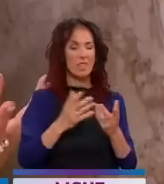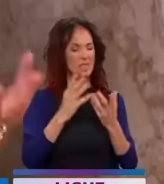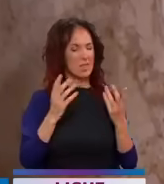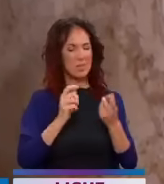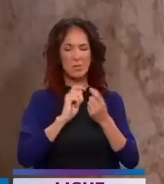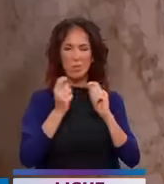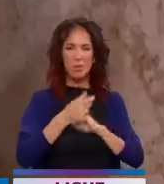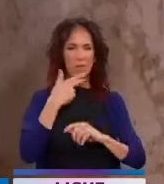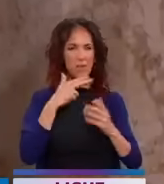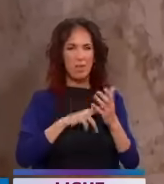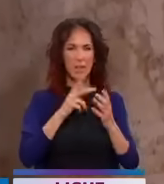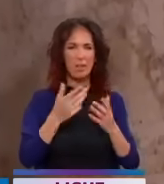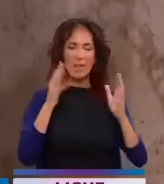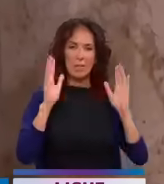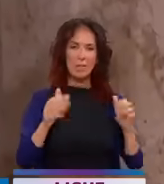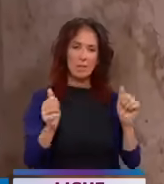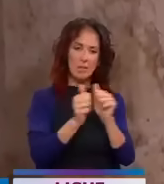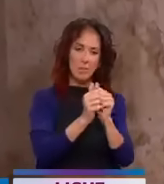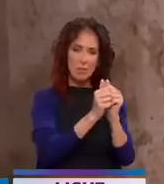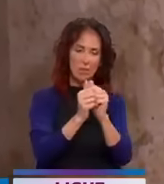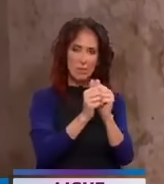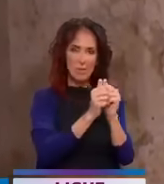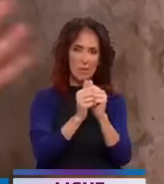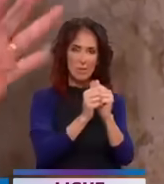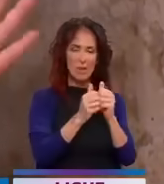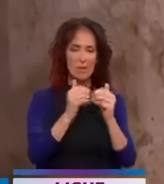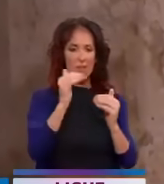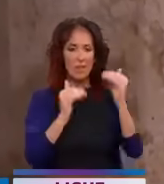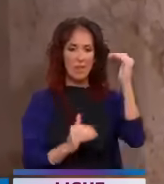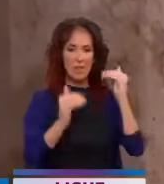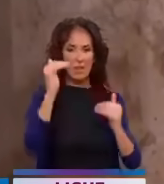em que eles vivem. E precisam um do outro. Portanto, na minha opinião, o desequilíbrio é mútuo.